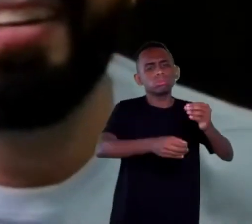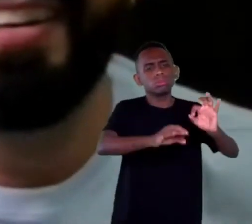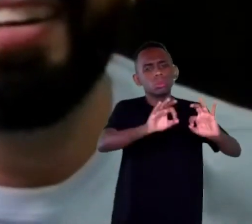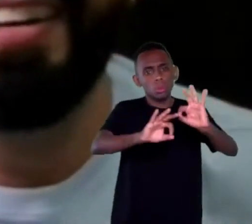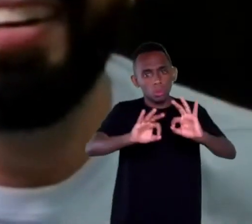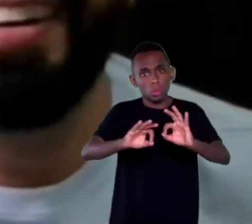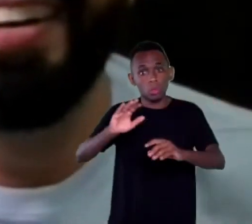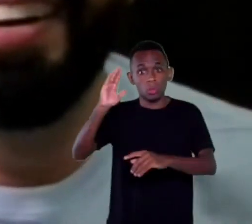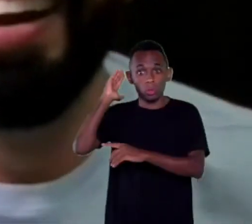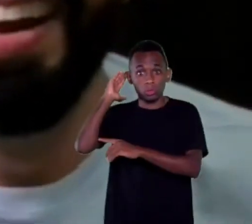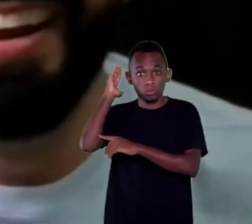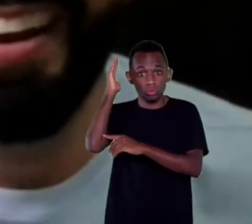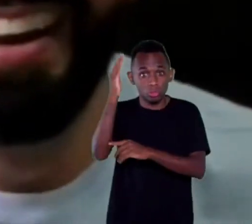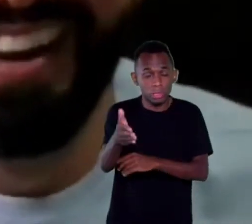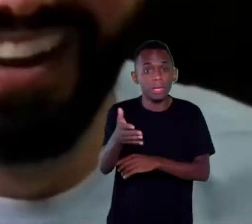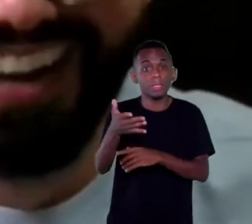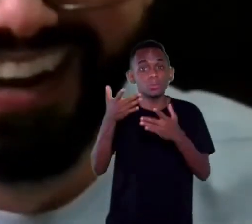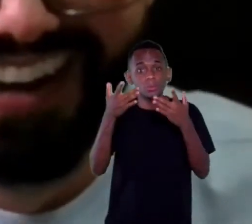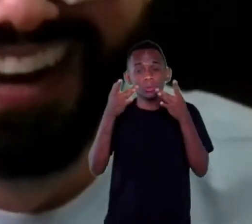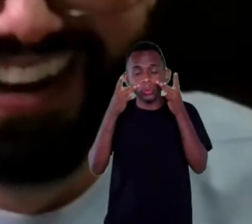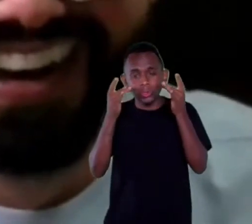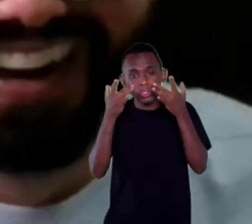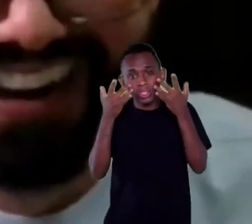no teatro.